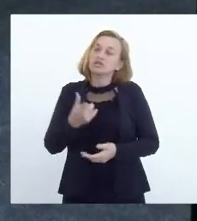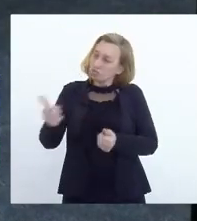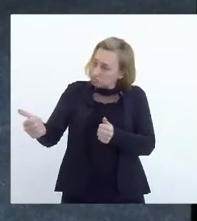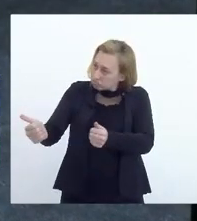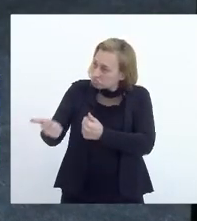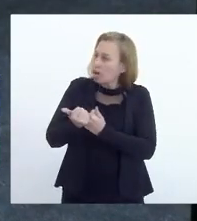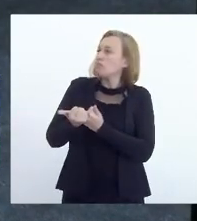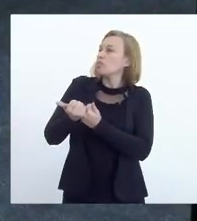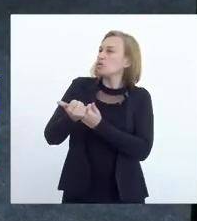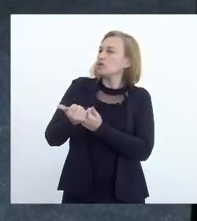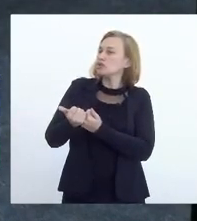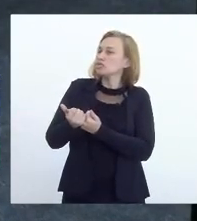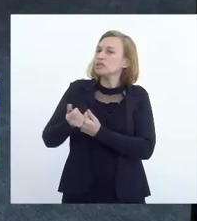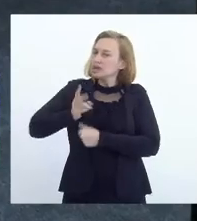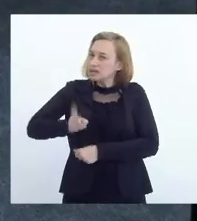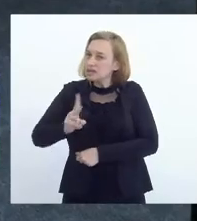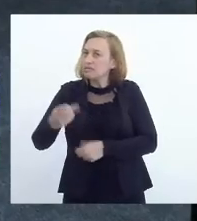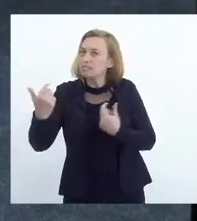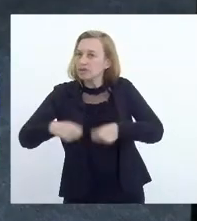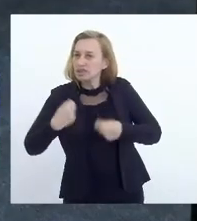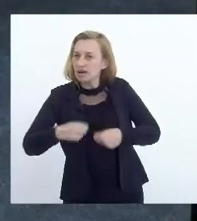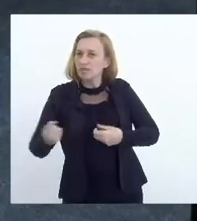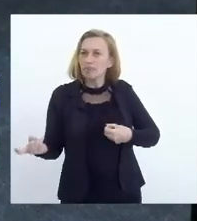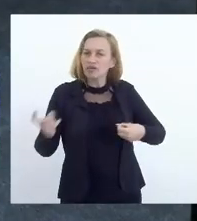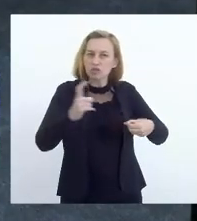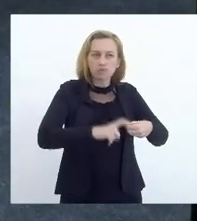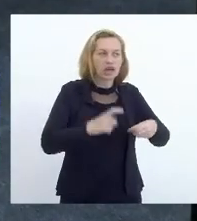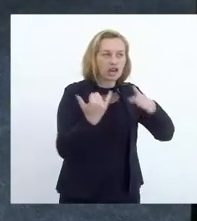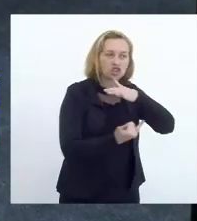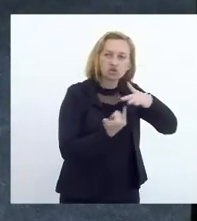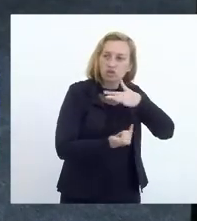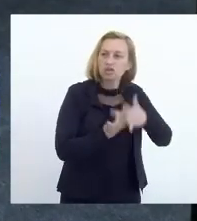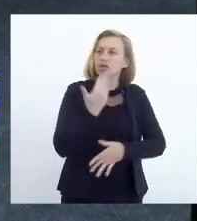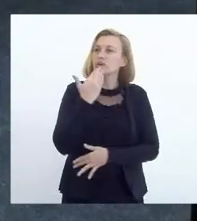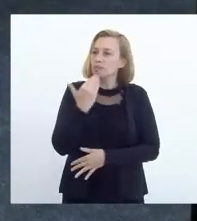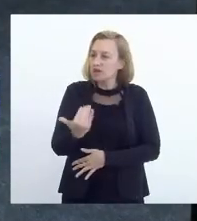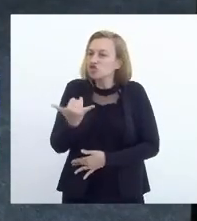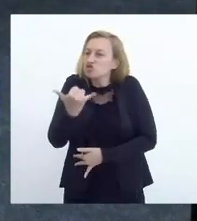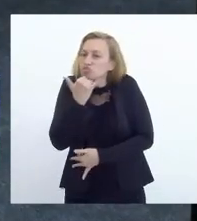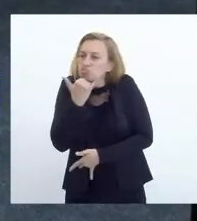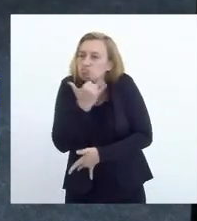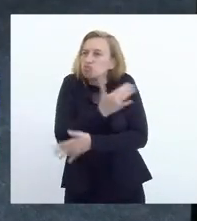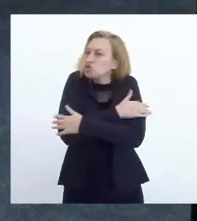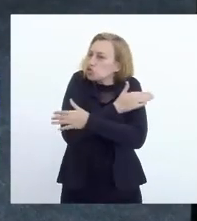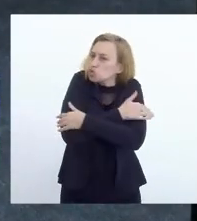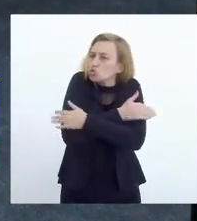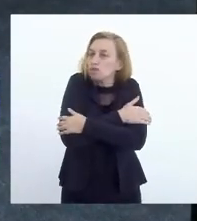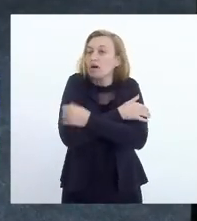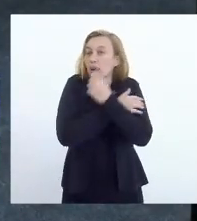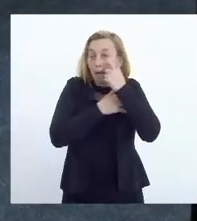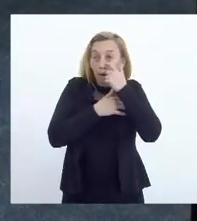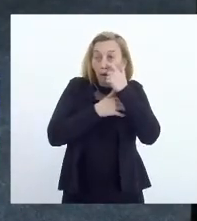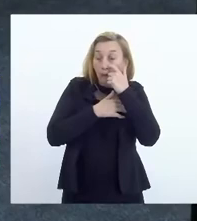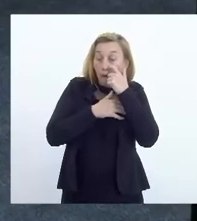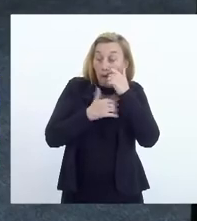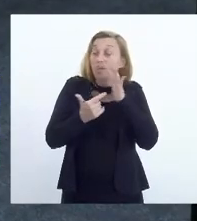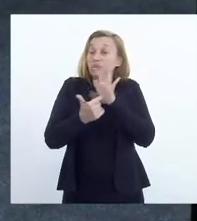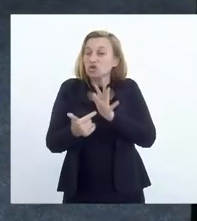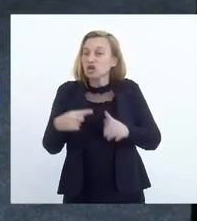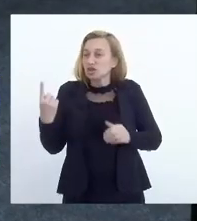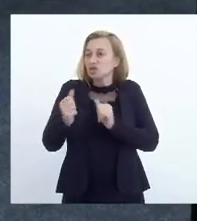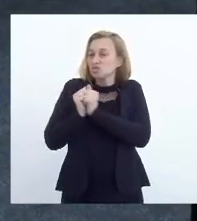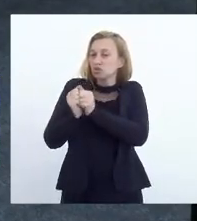comigo, todas as vezes que for necessário, até para voltar a essa instituição, para a gente poder dar um abraço e mostrar aos profissionais que nós estamos do lado